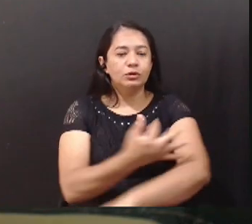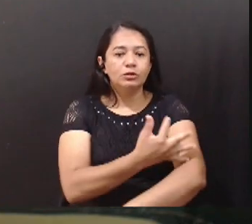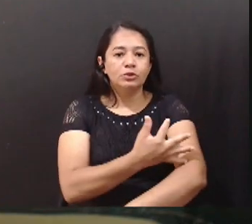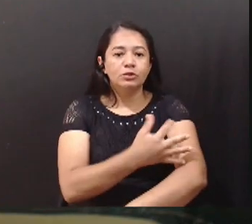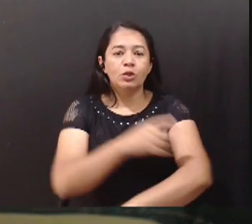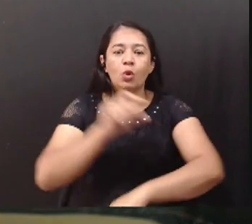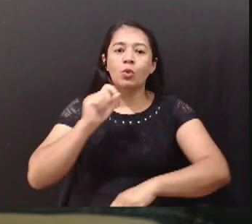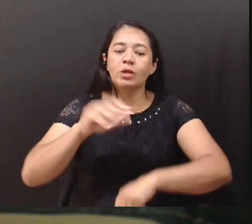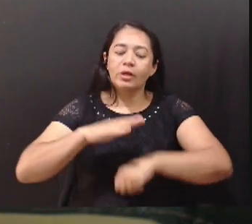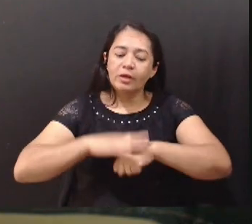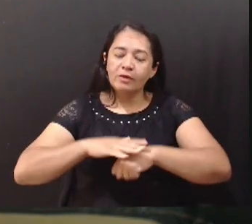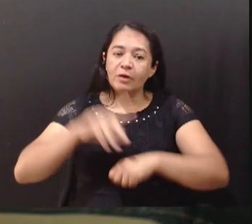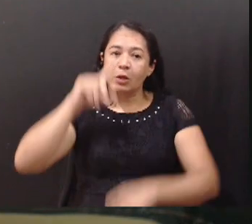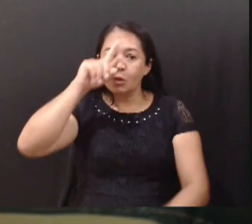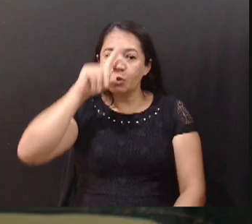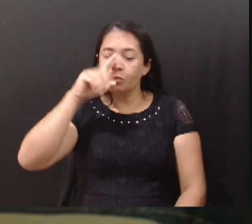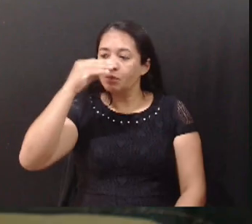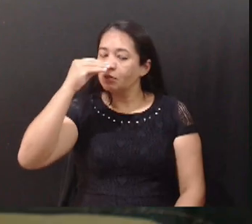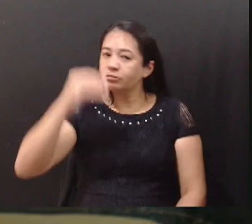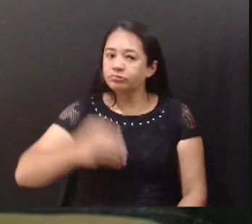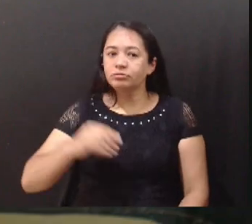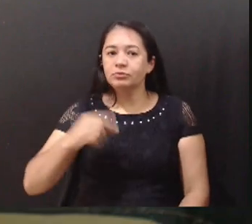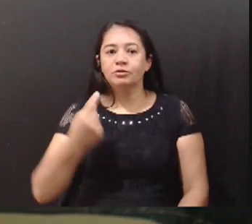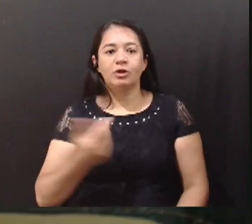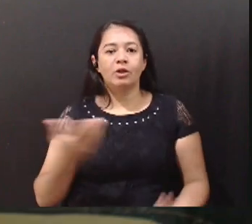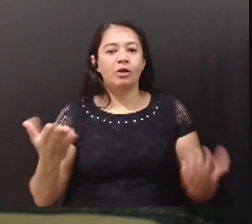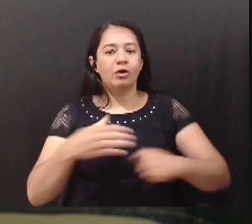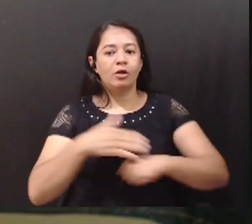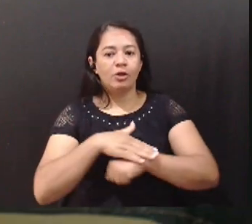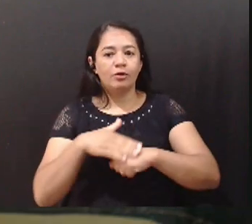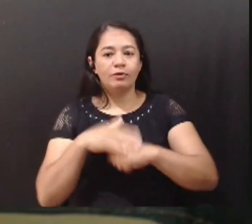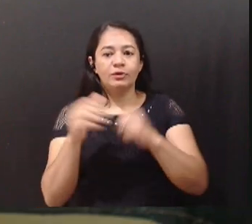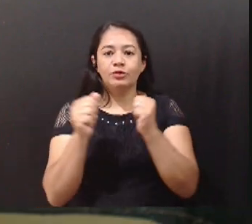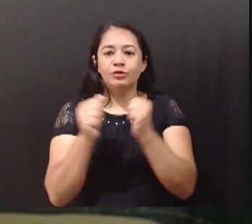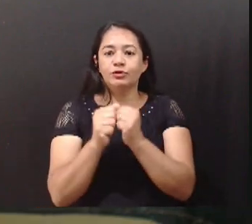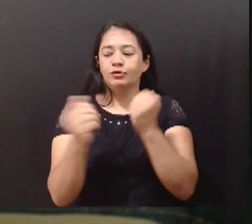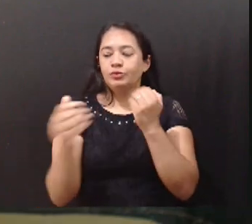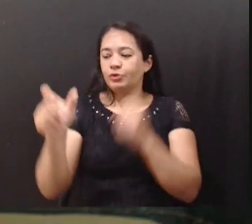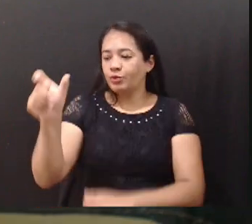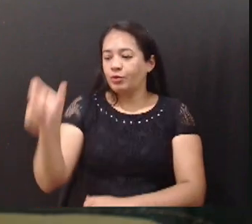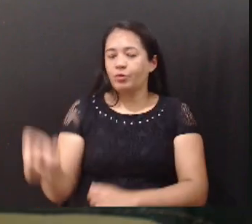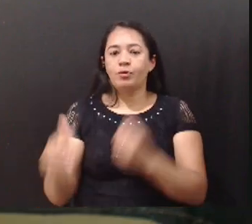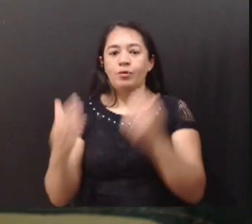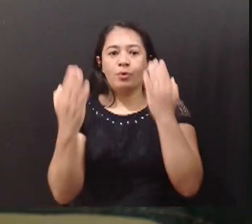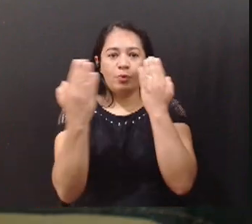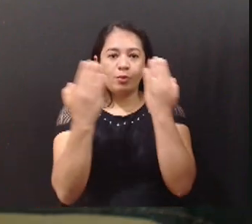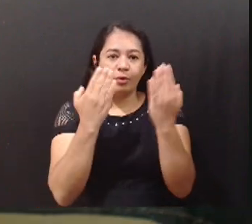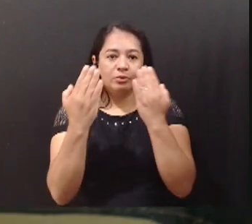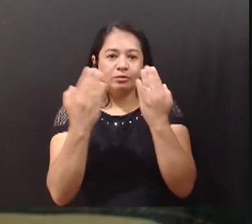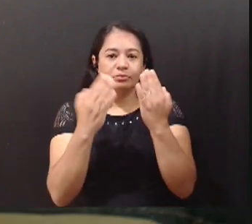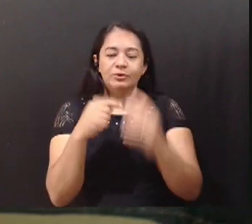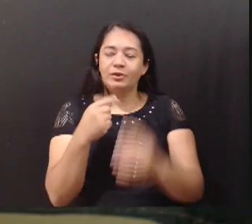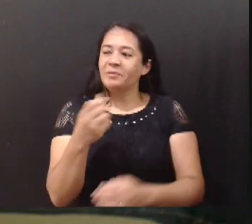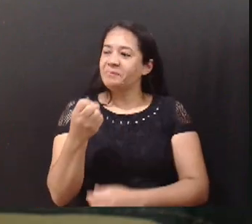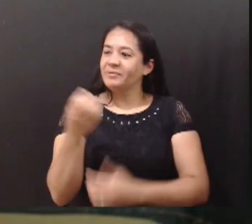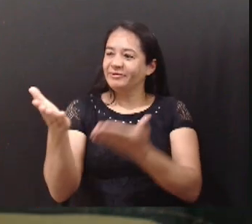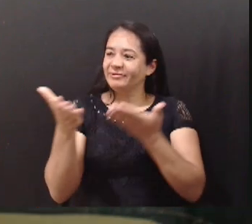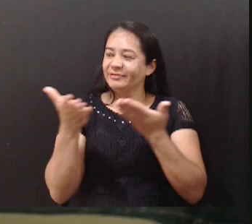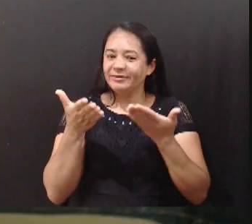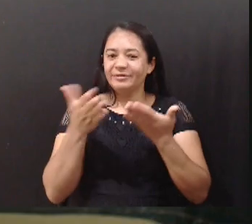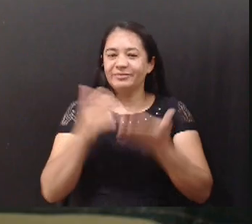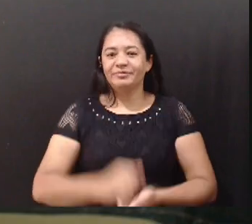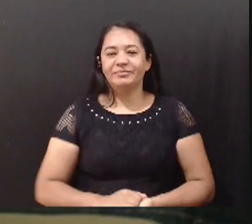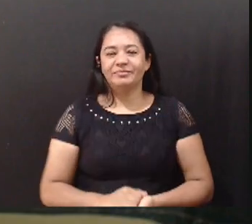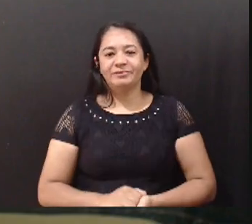risco de ignorá-las. Nós vamos conversar hoje com a nossa psicóloga que está aqui no estúdio. A gente já dá as boas-vindas para ela. Ieda Lourenço,